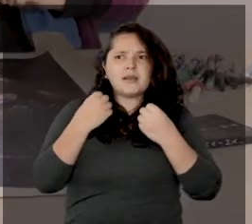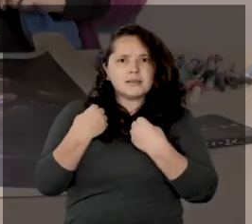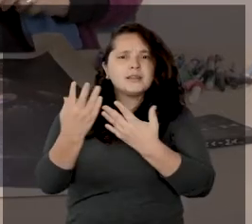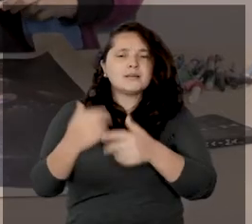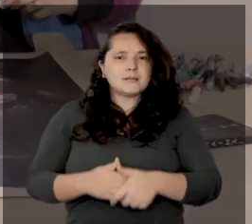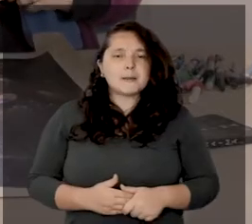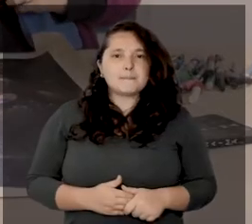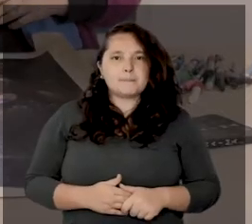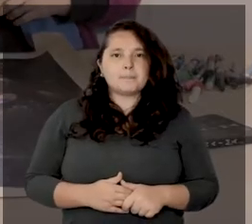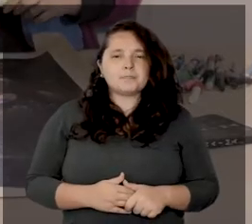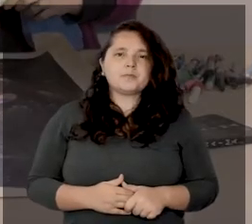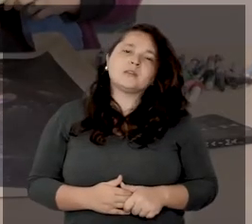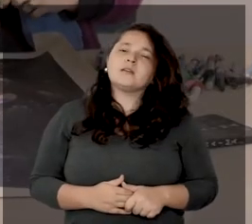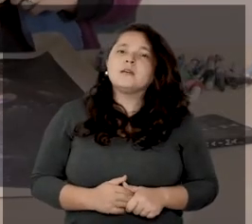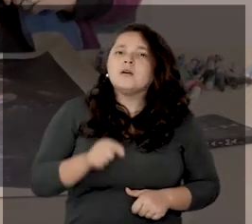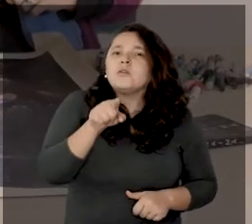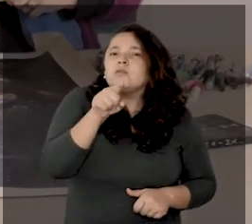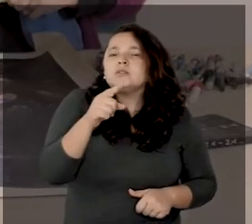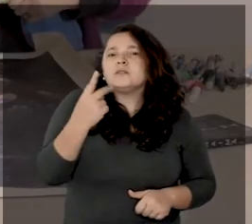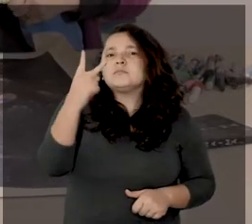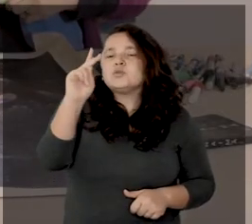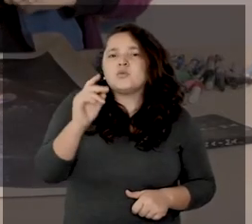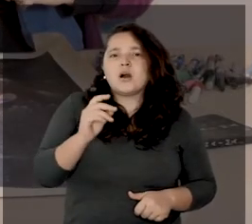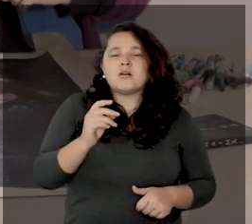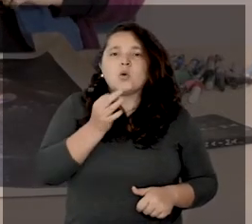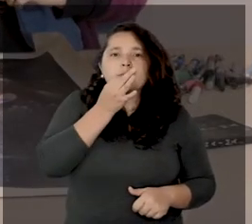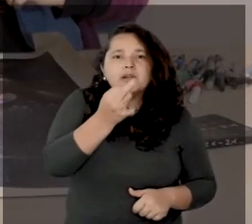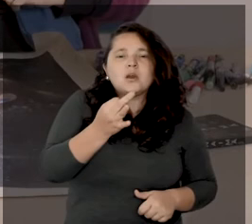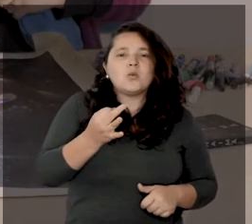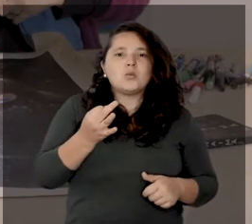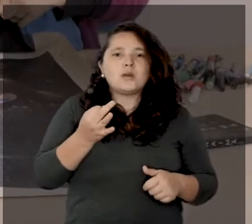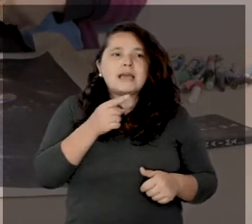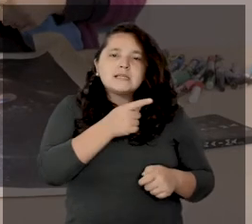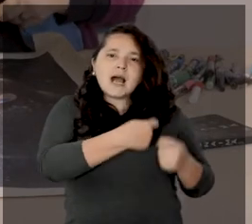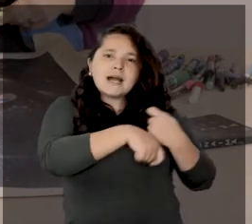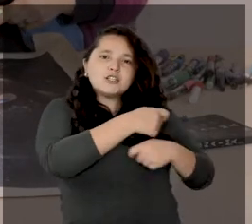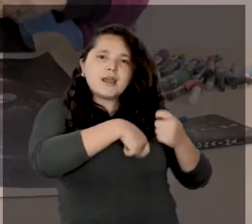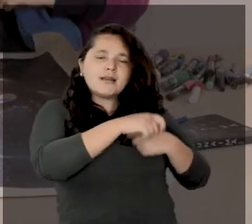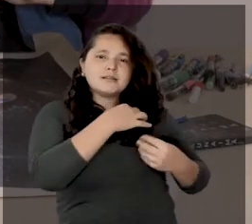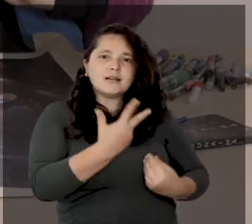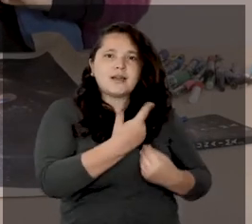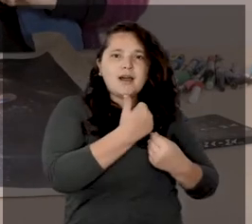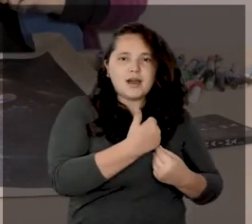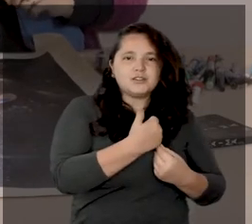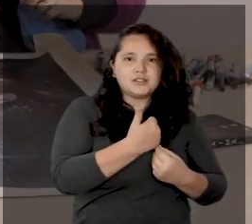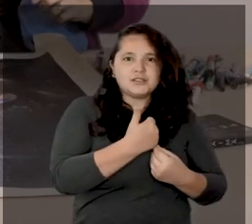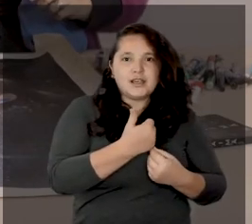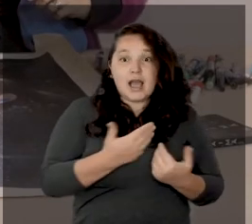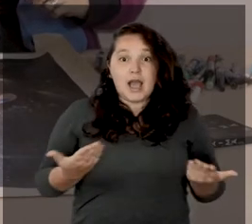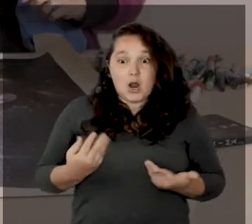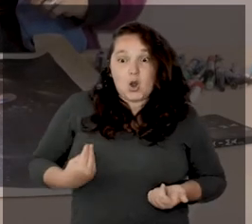Como você vê essa agência, sei lá, da arte operando nessa vida presente, assim,